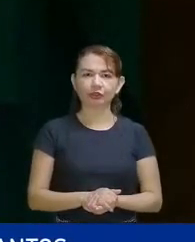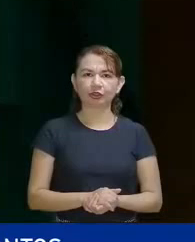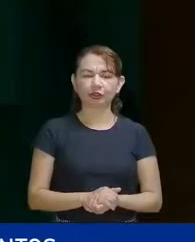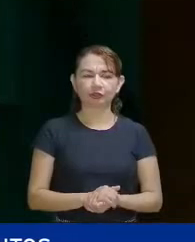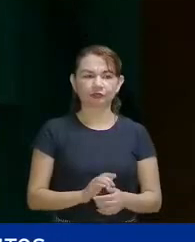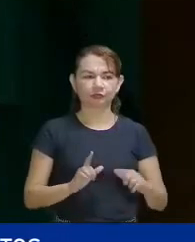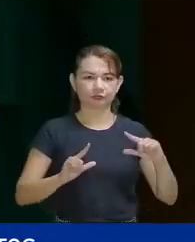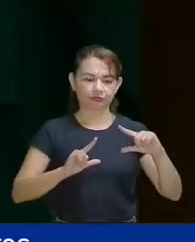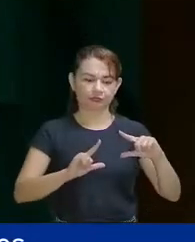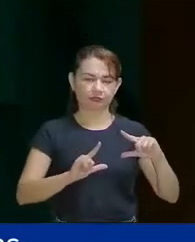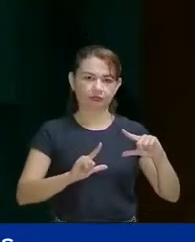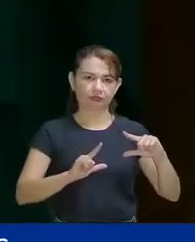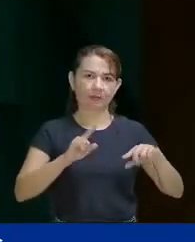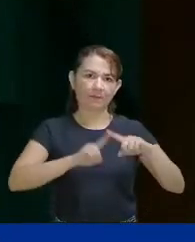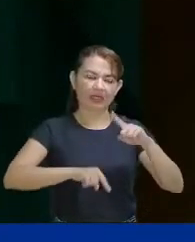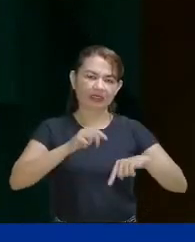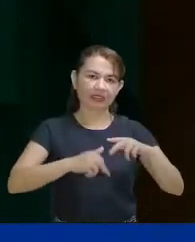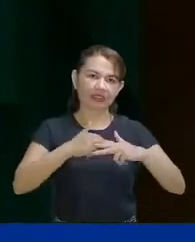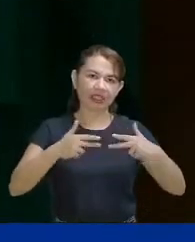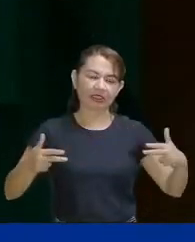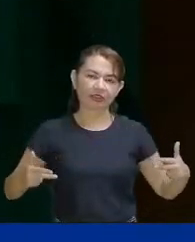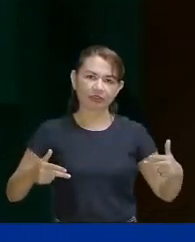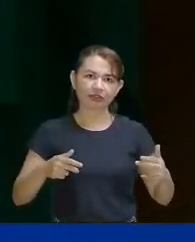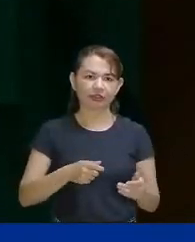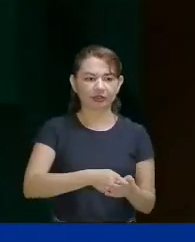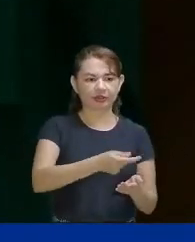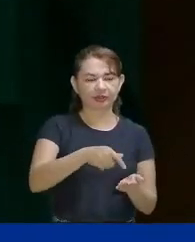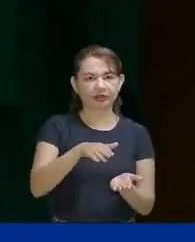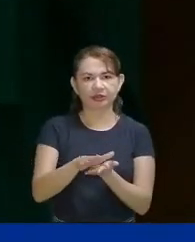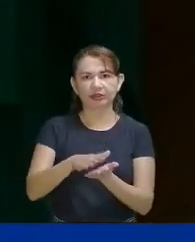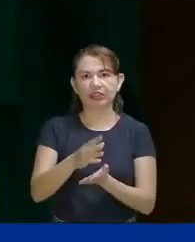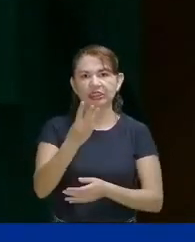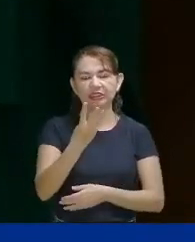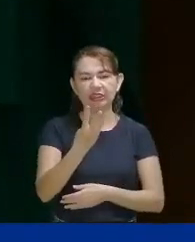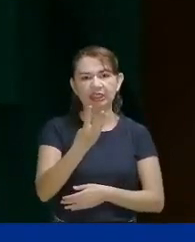santinhos, material de santinhos. Foram